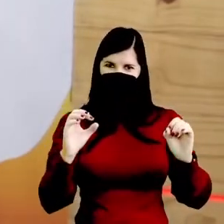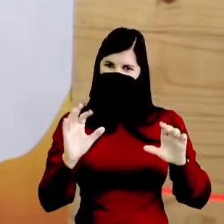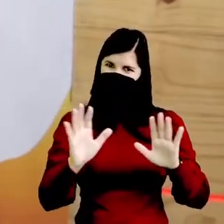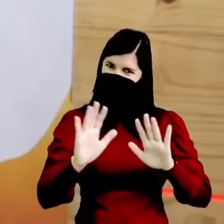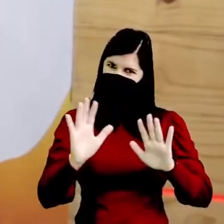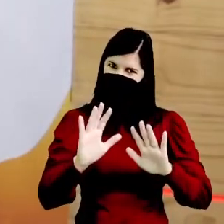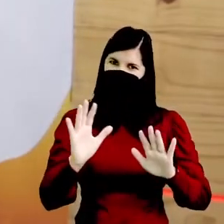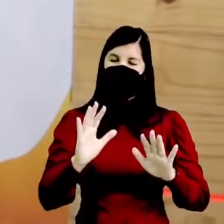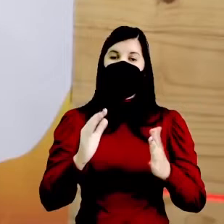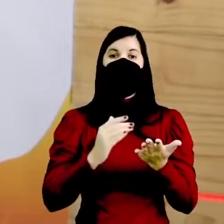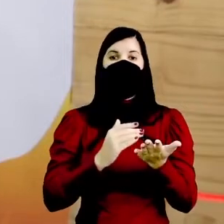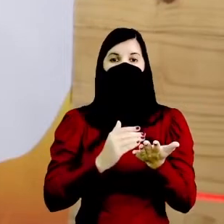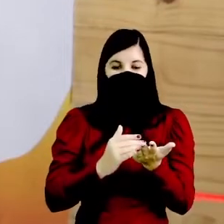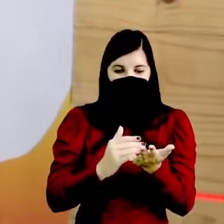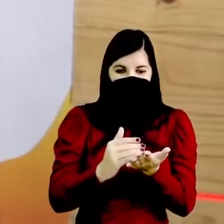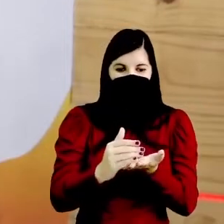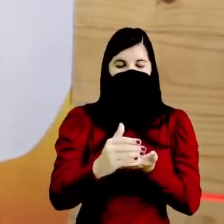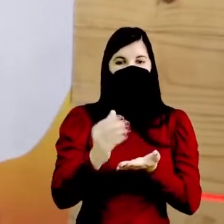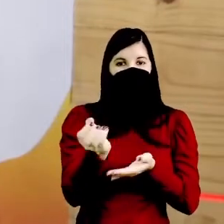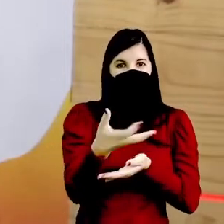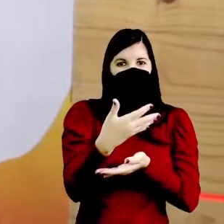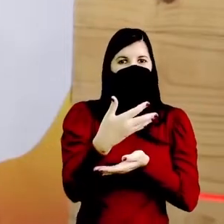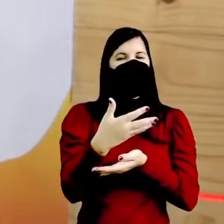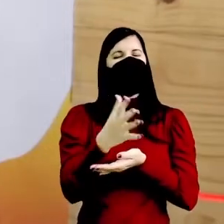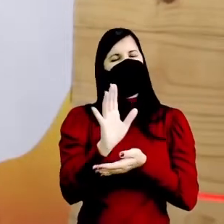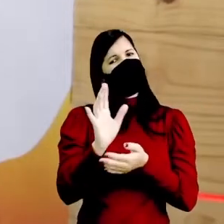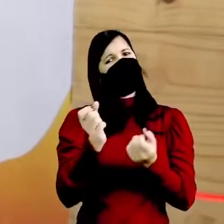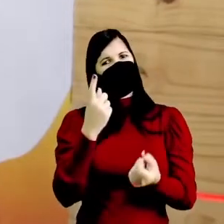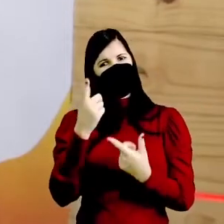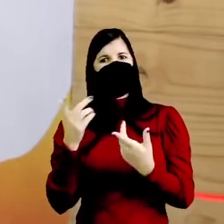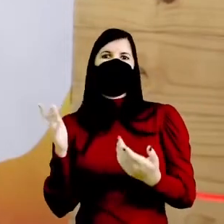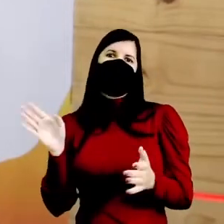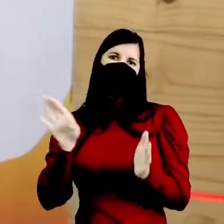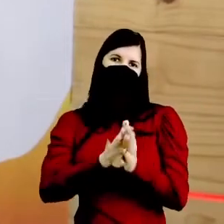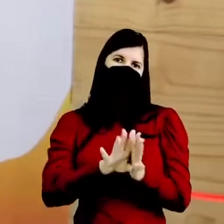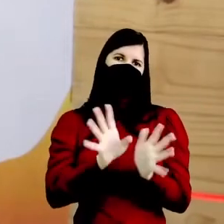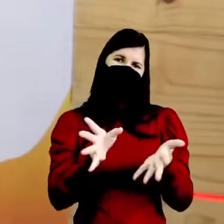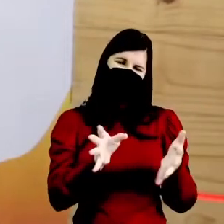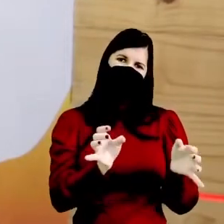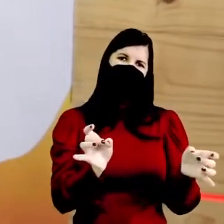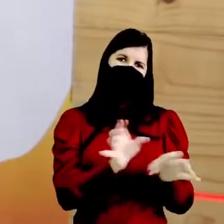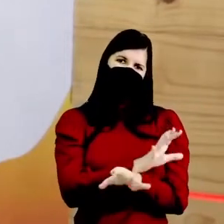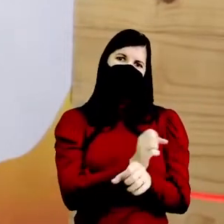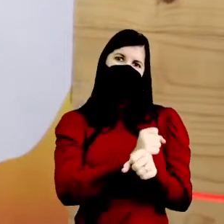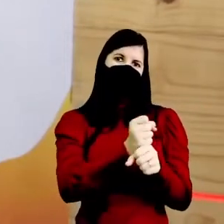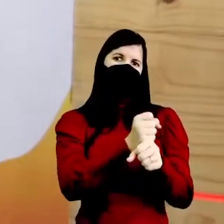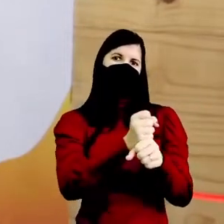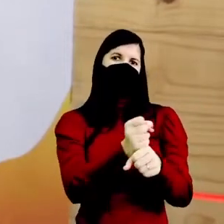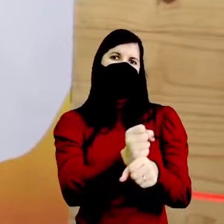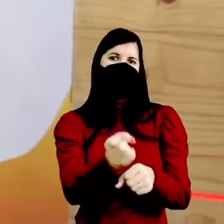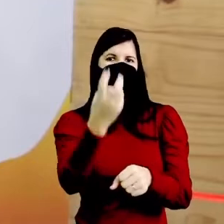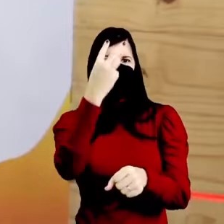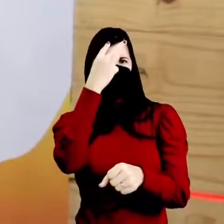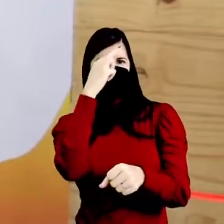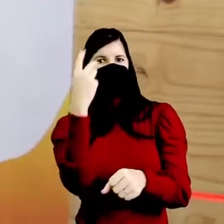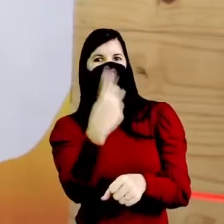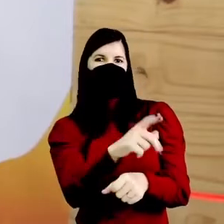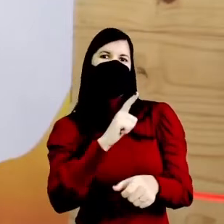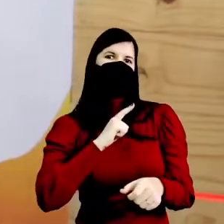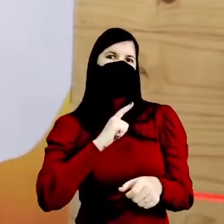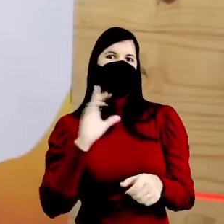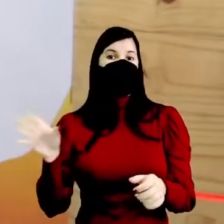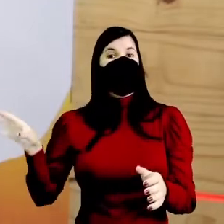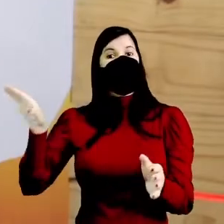início, entrou no início da instituição, mas geralmente você entra, aquela instituição já tinha ali alguns anos, já tem uma história. Então, é importante